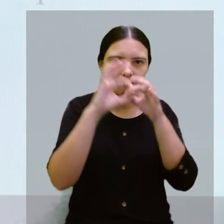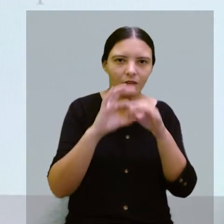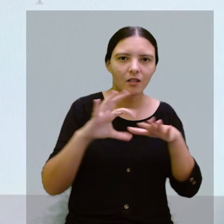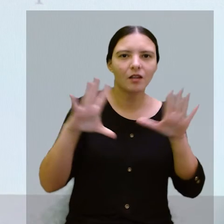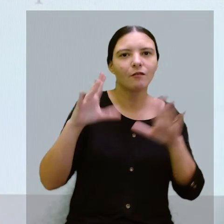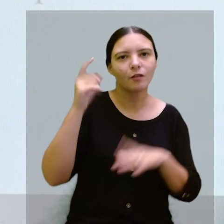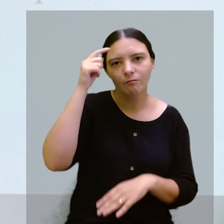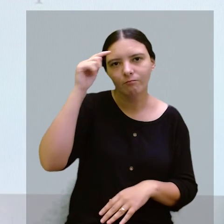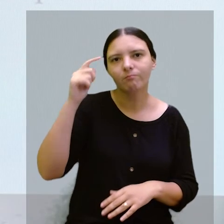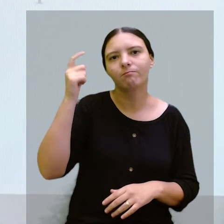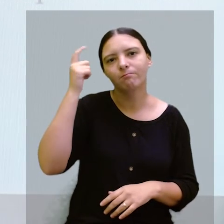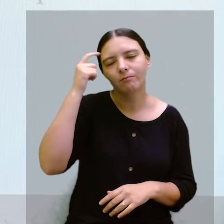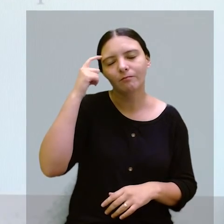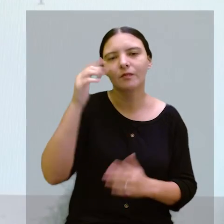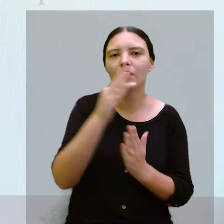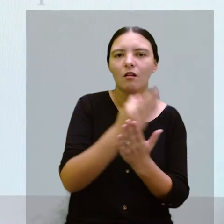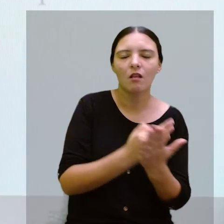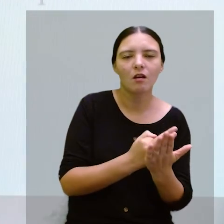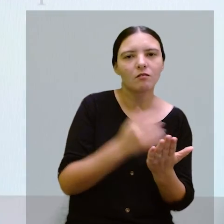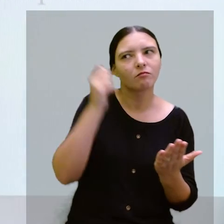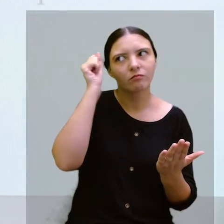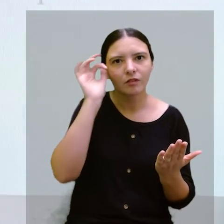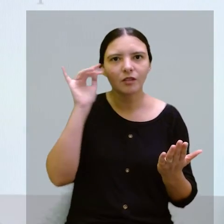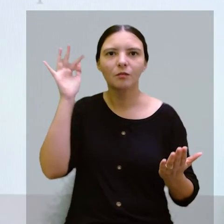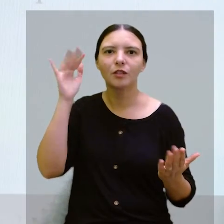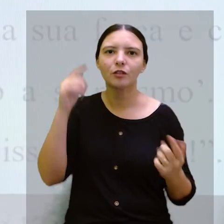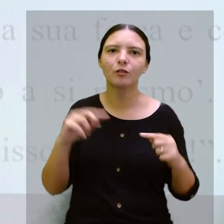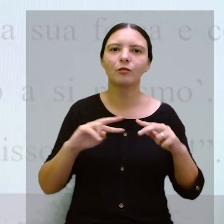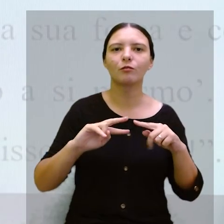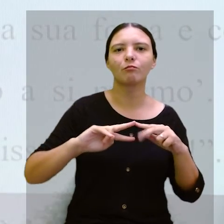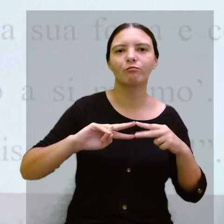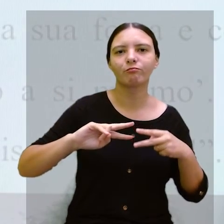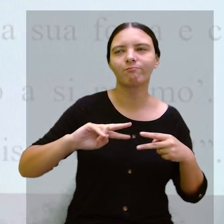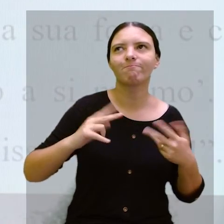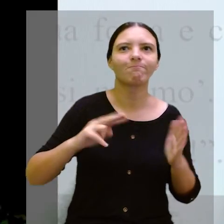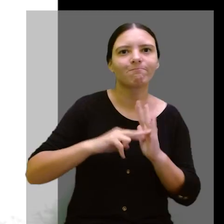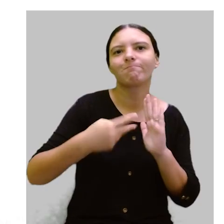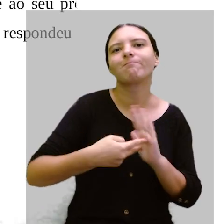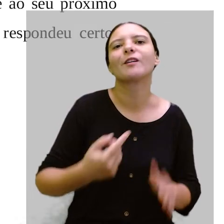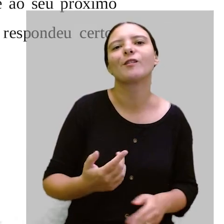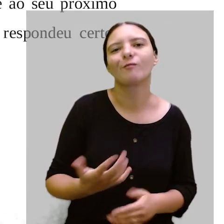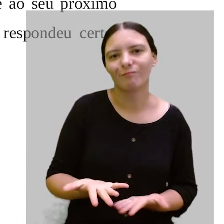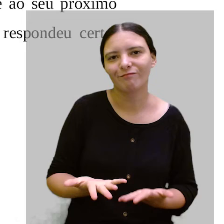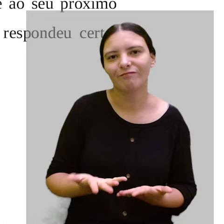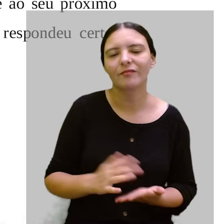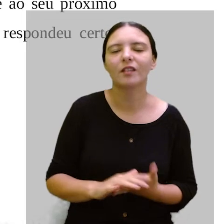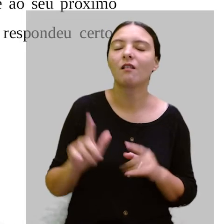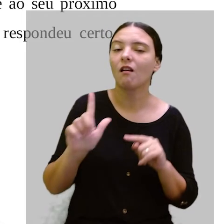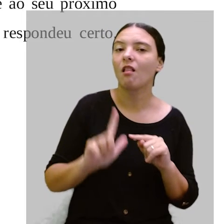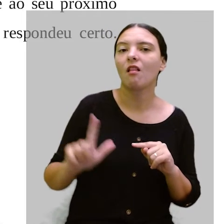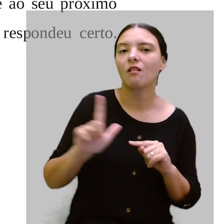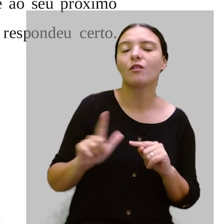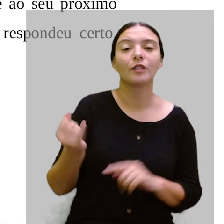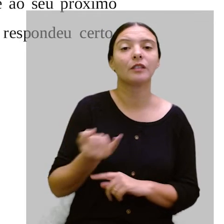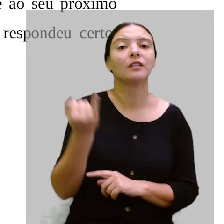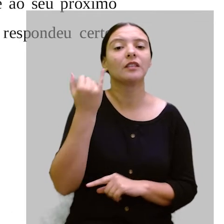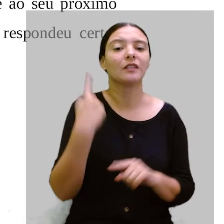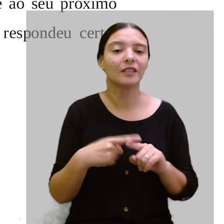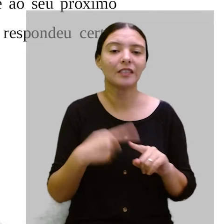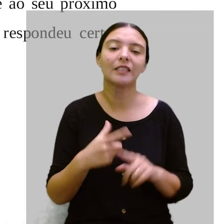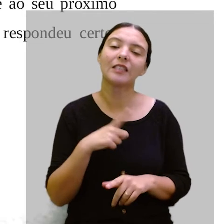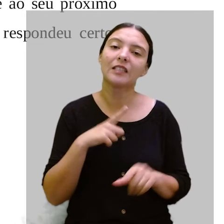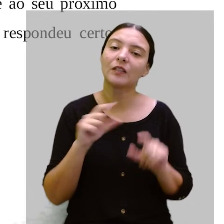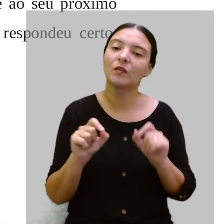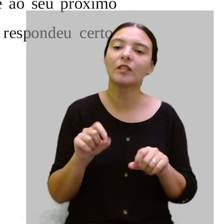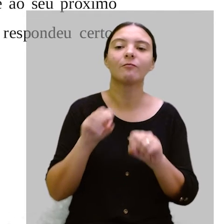de construção de sentido a partir do texto, né? A literatura, aliás, é importante porque possui também uma